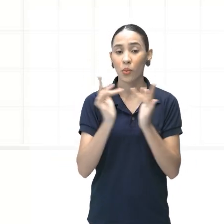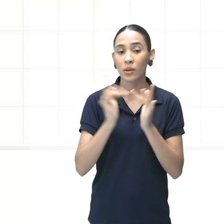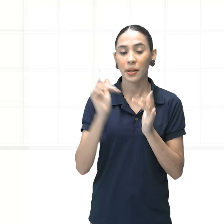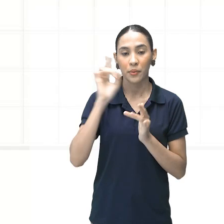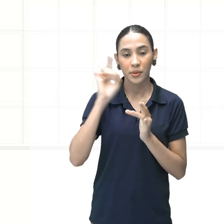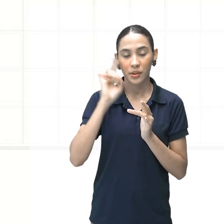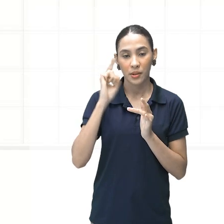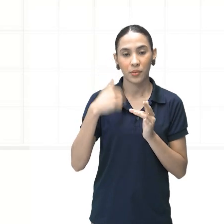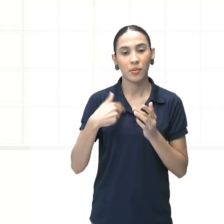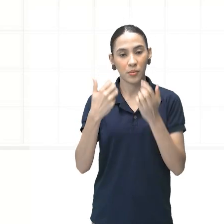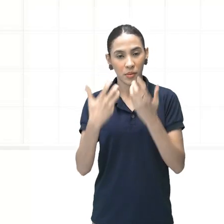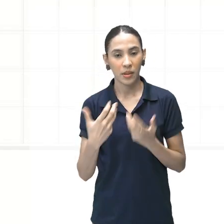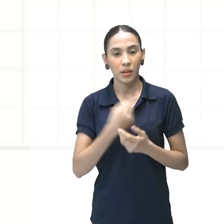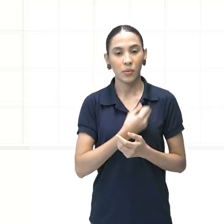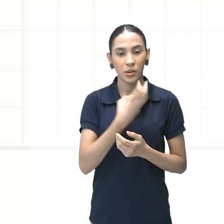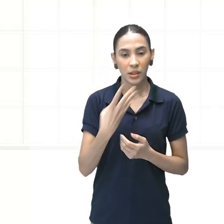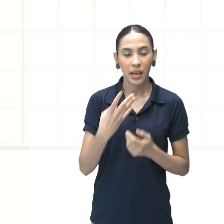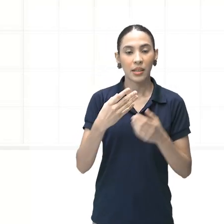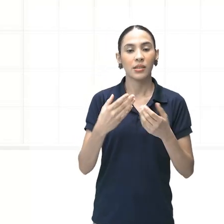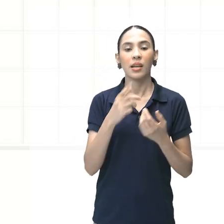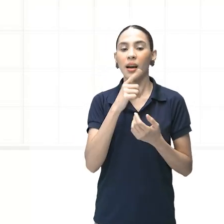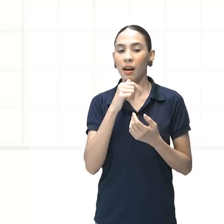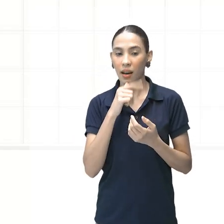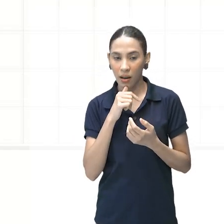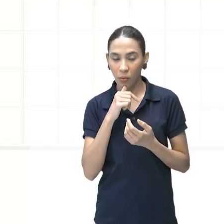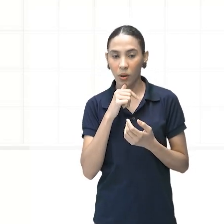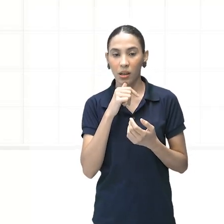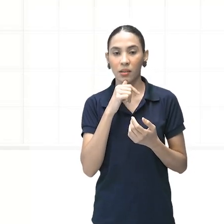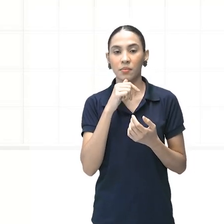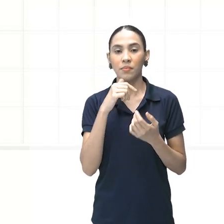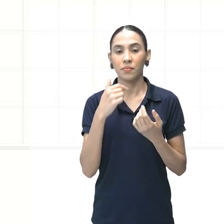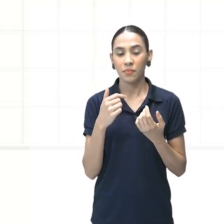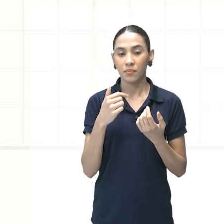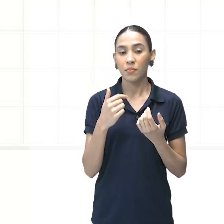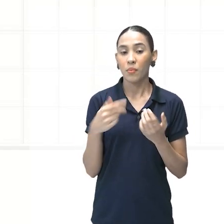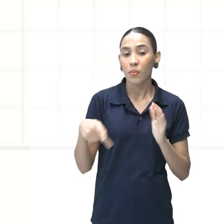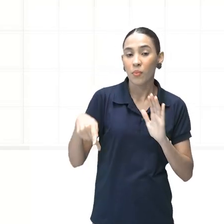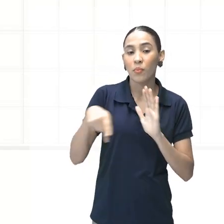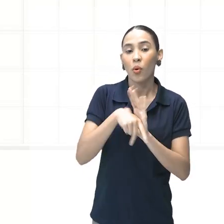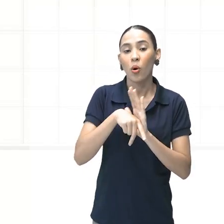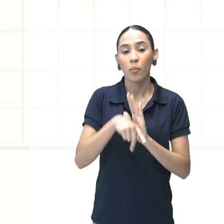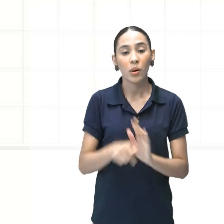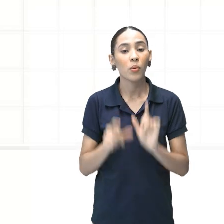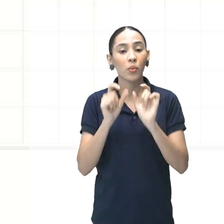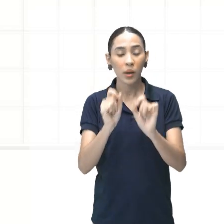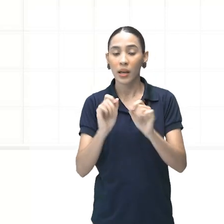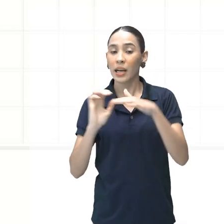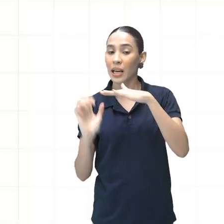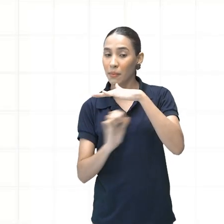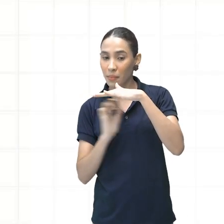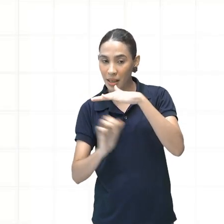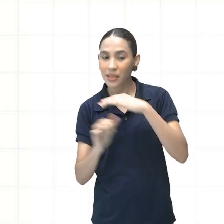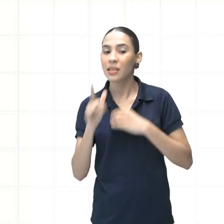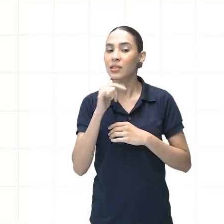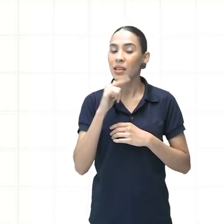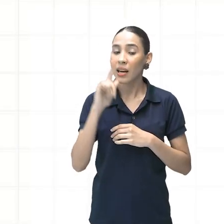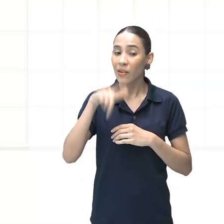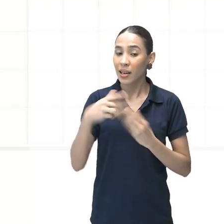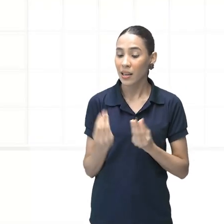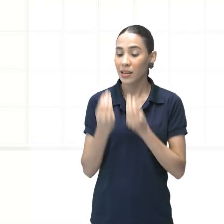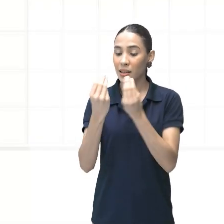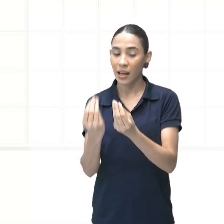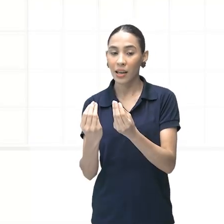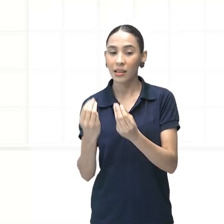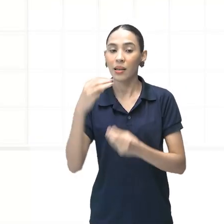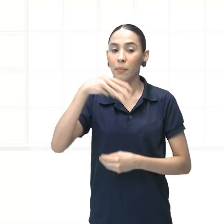falei, a nossa quantidade de água, né, que vem pela concessionária, ela é dada